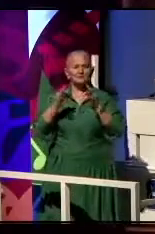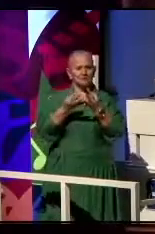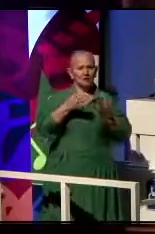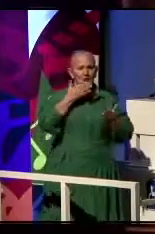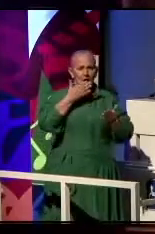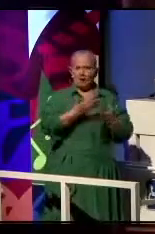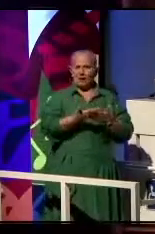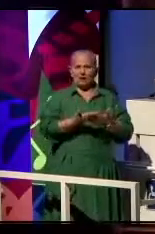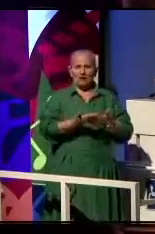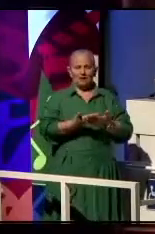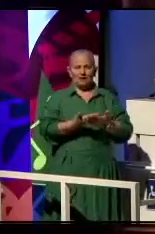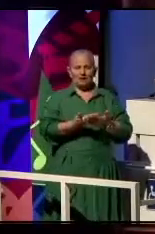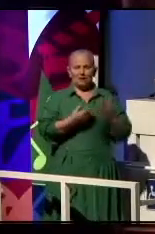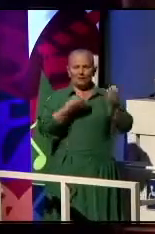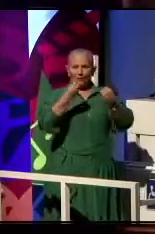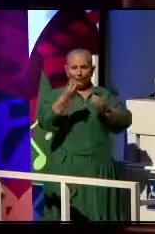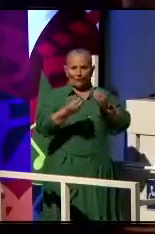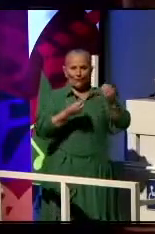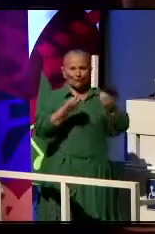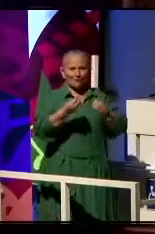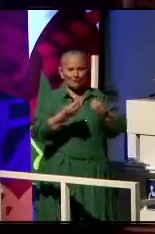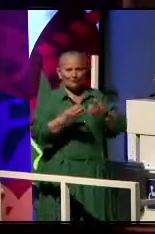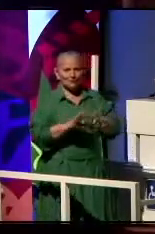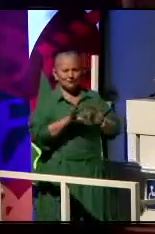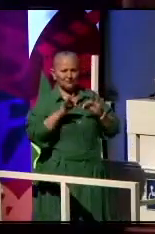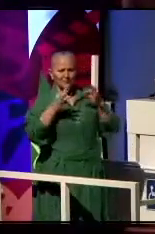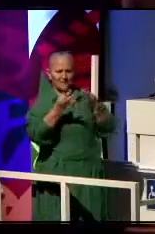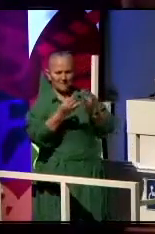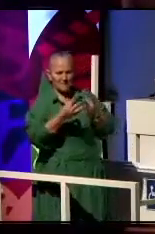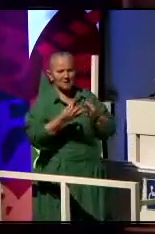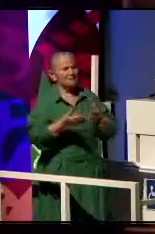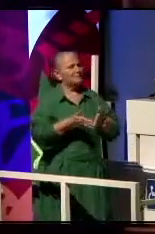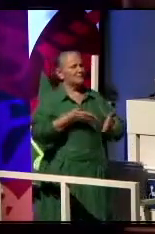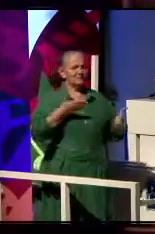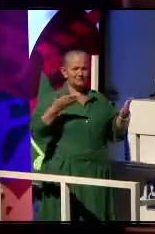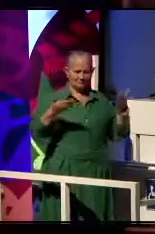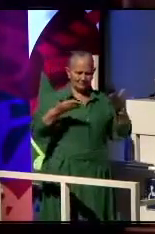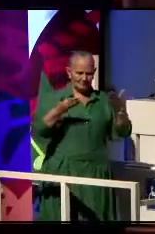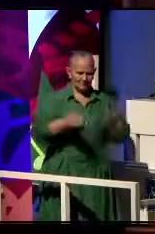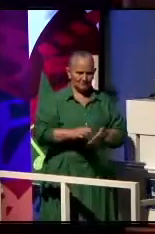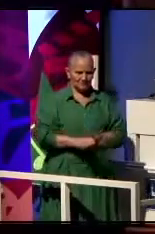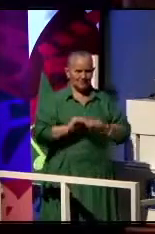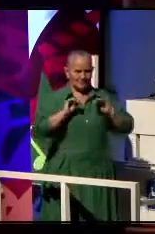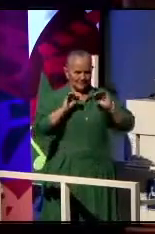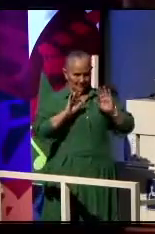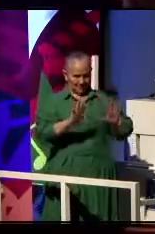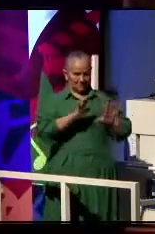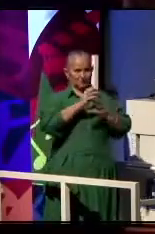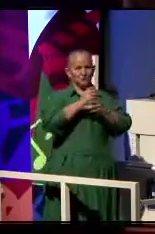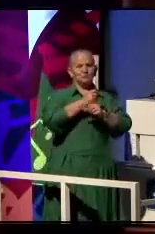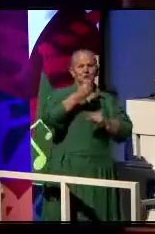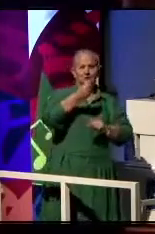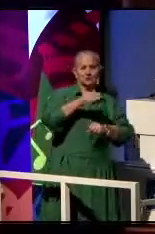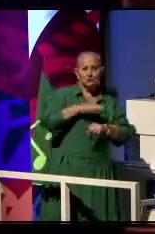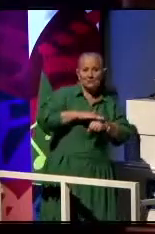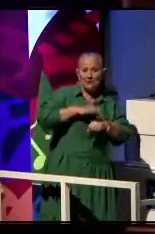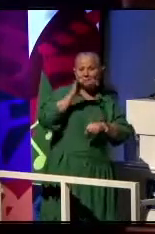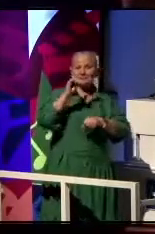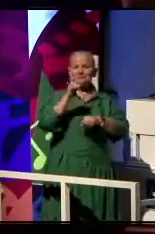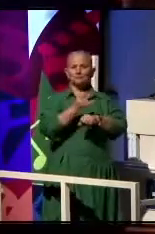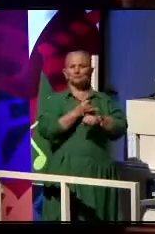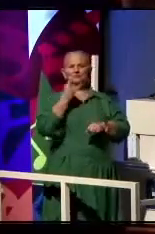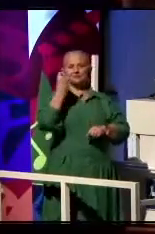pelo acolhimento. Família Horta também, uma família maravilhosa, o Fernando Brandt. Mas o grande encontro, olha, eu tenho que ser